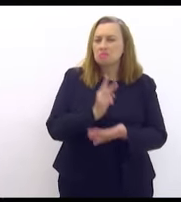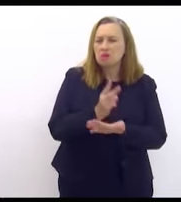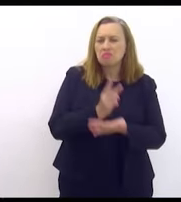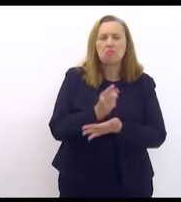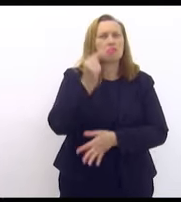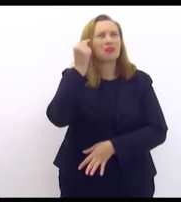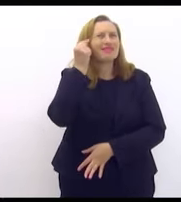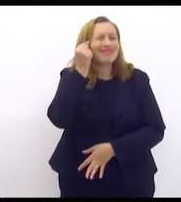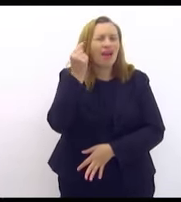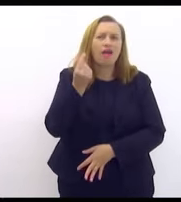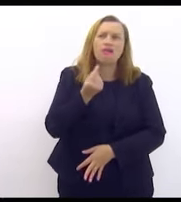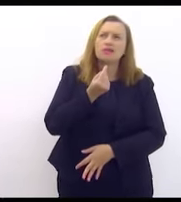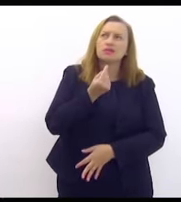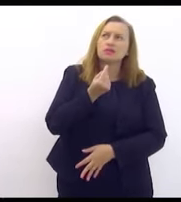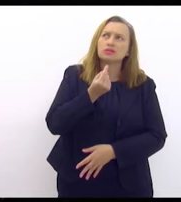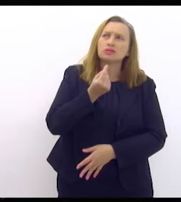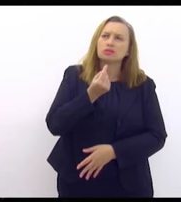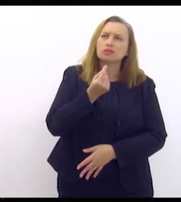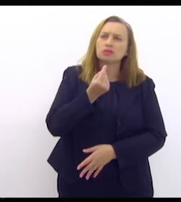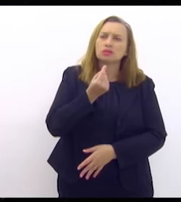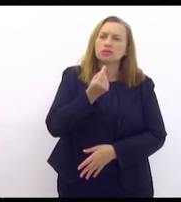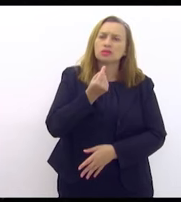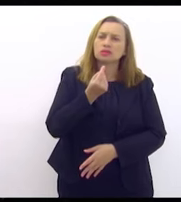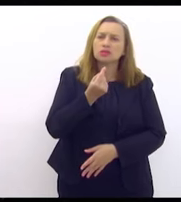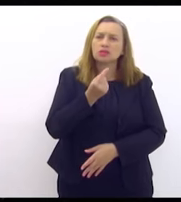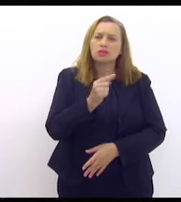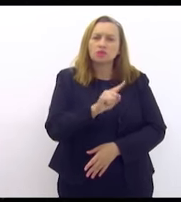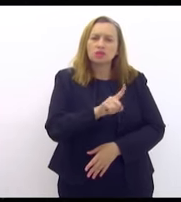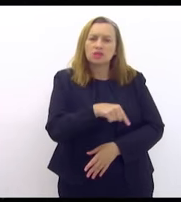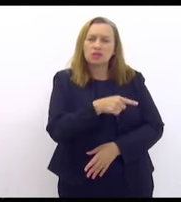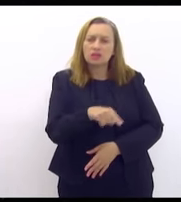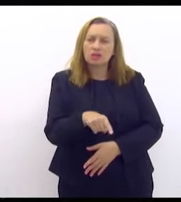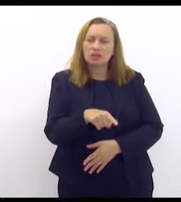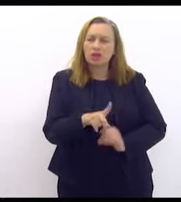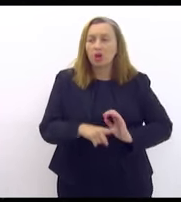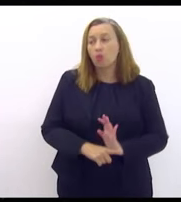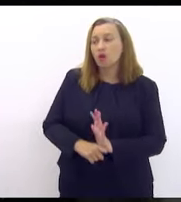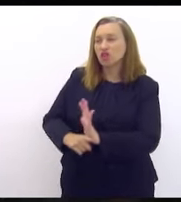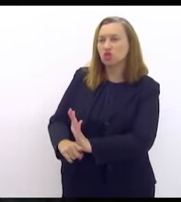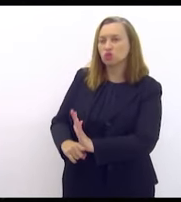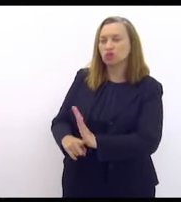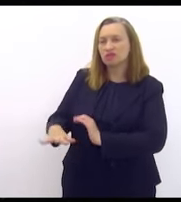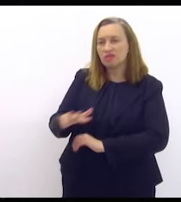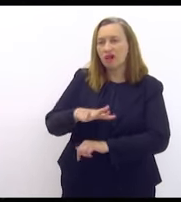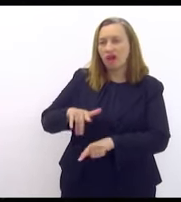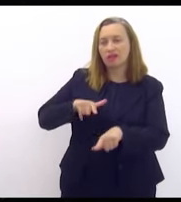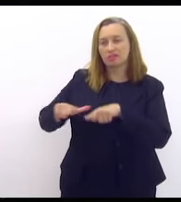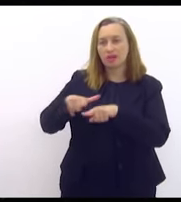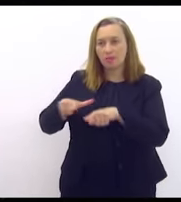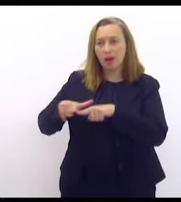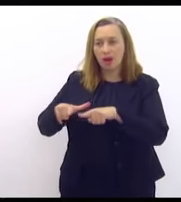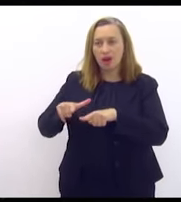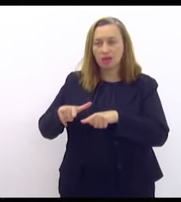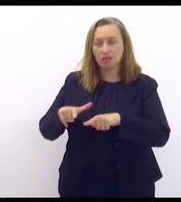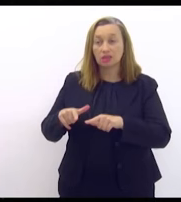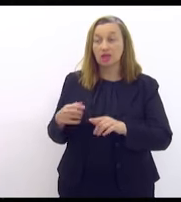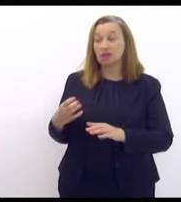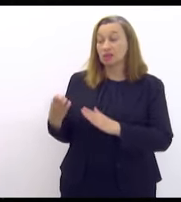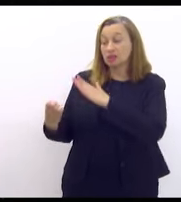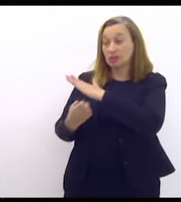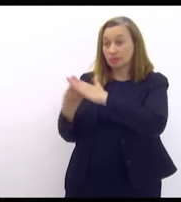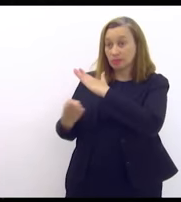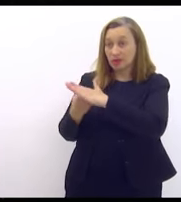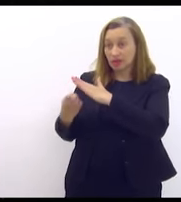pensar que a concessão trará um benefício na geração de emprego, o fato dessas empresas